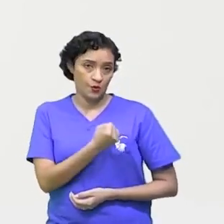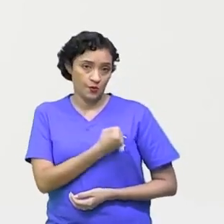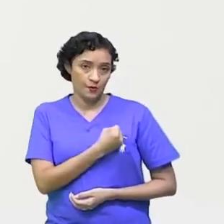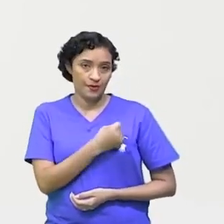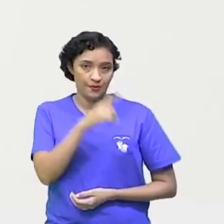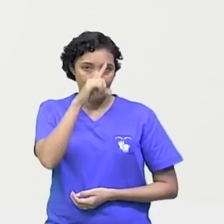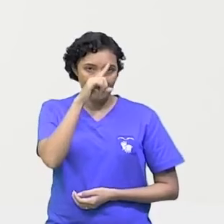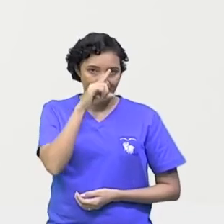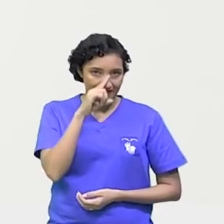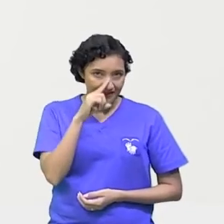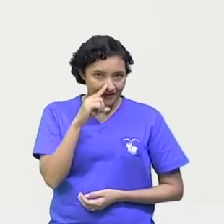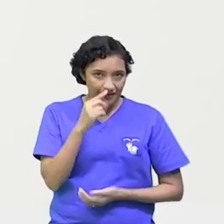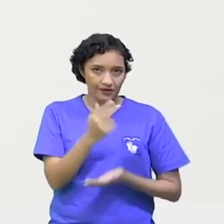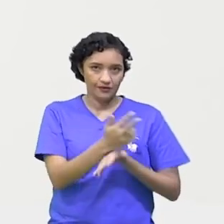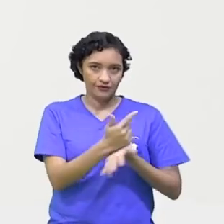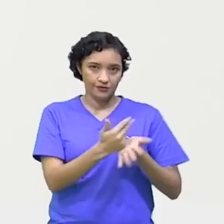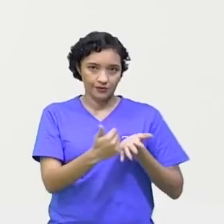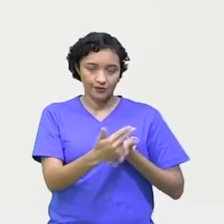triângulo azul.